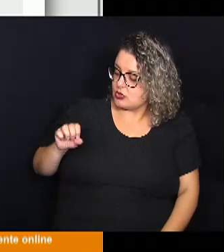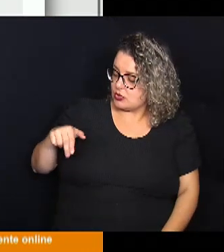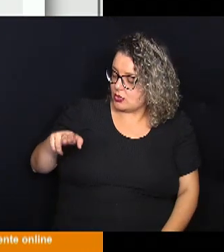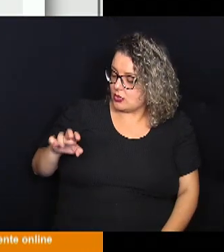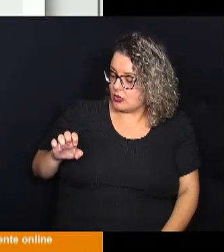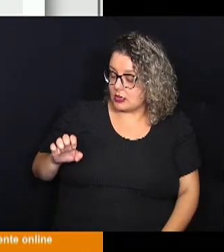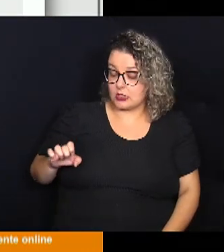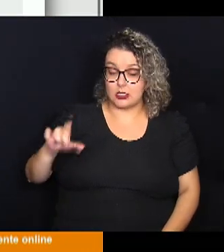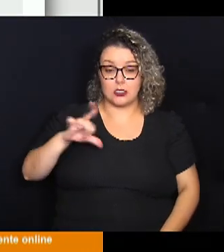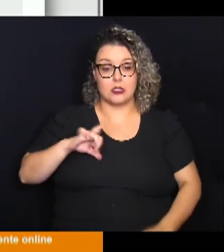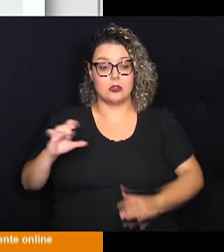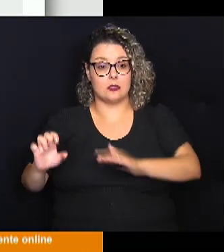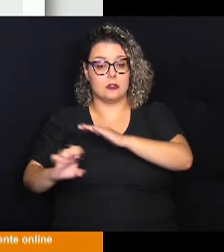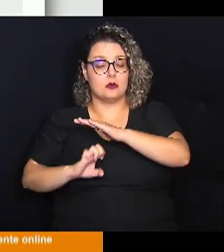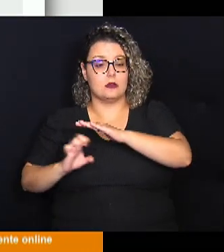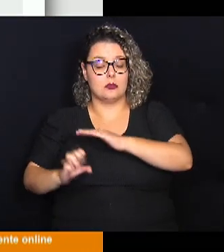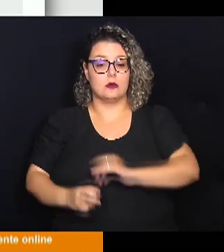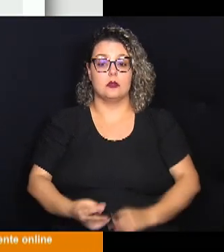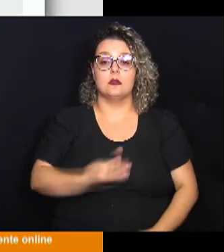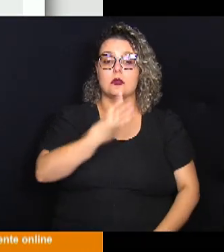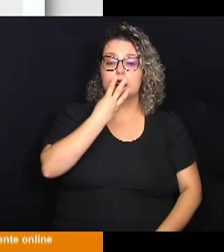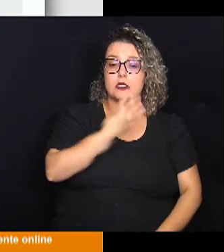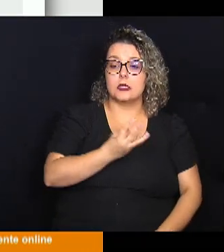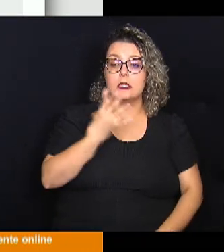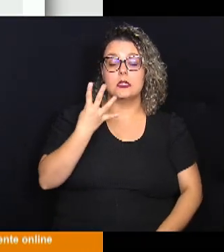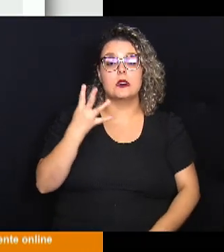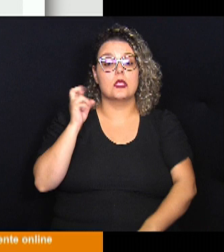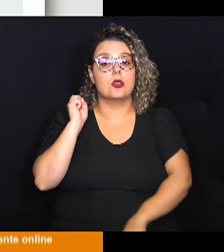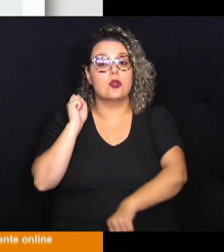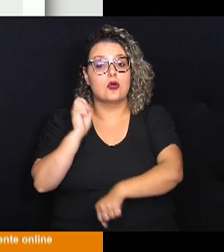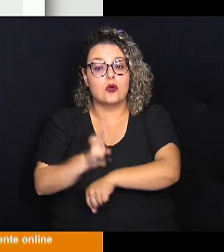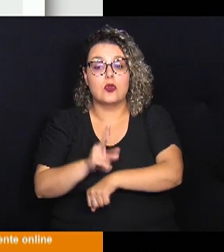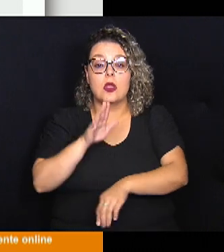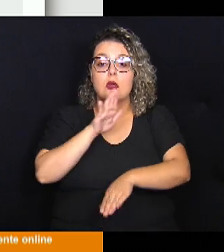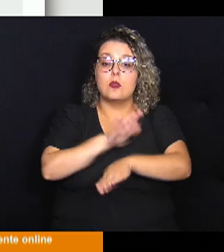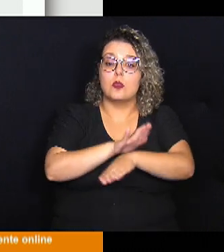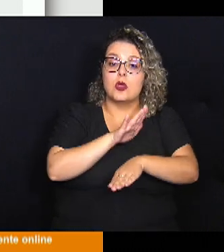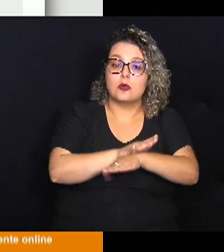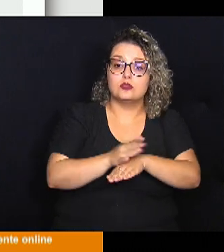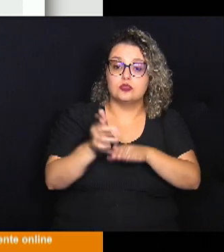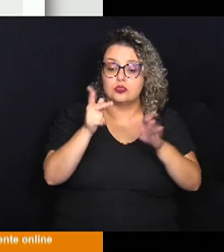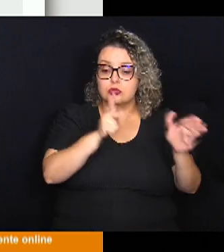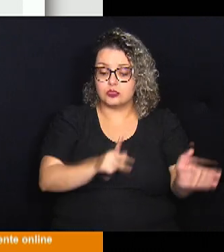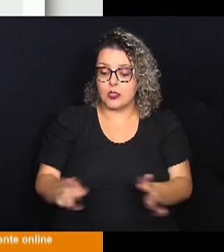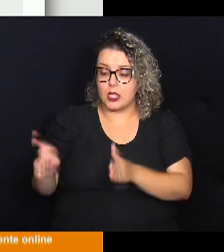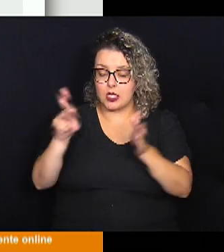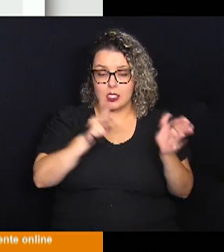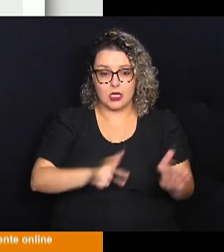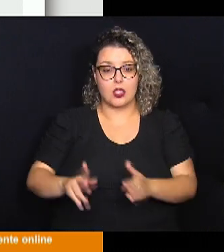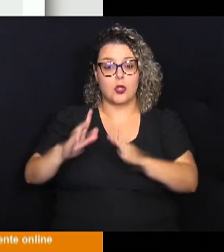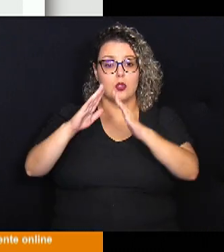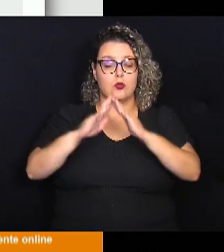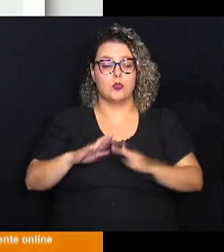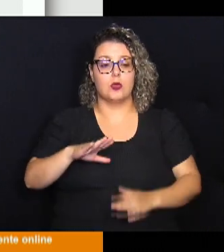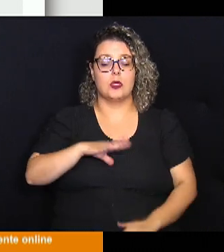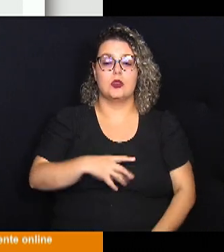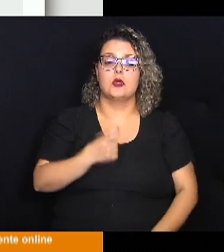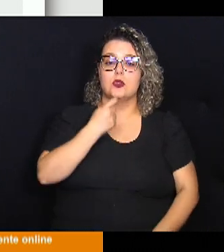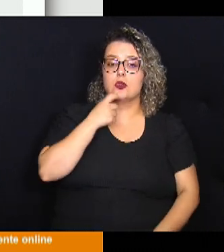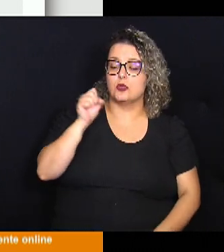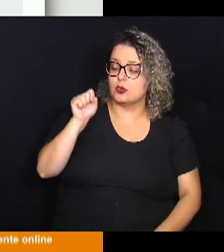uma empresa com 34 vagas para auxiliar de linha de produção. Moradores de Campinas,